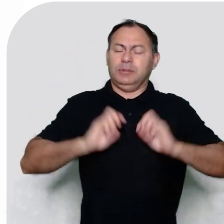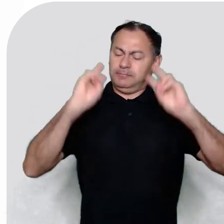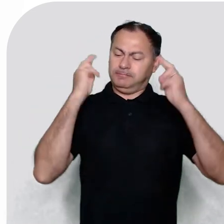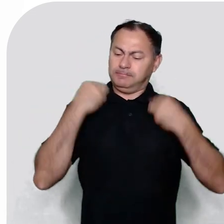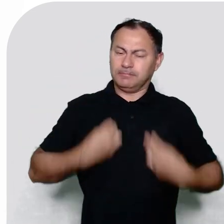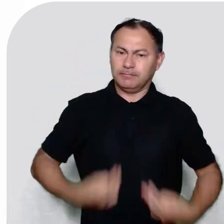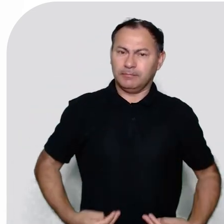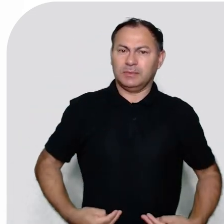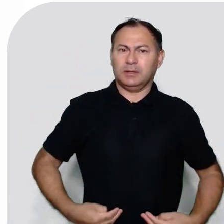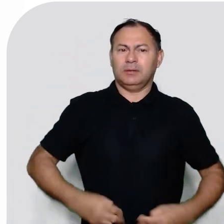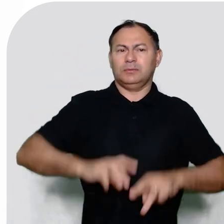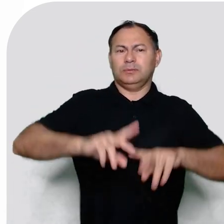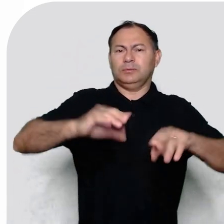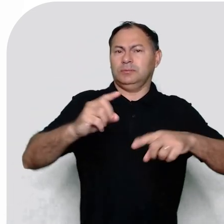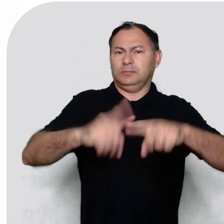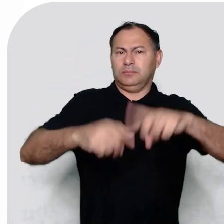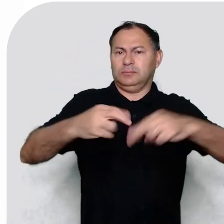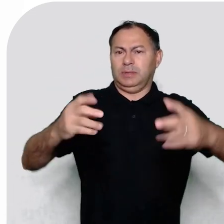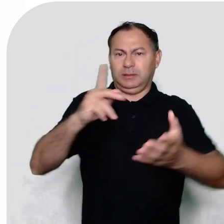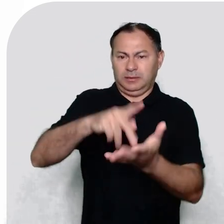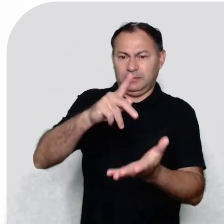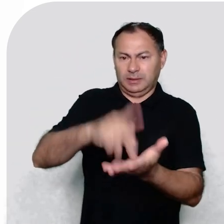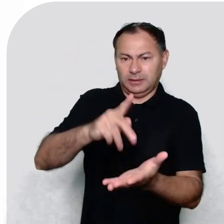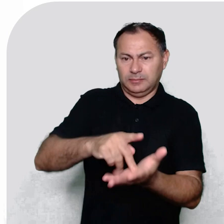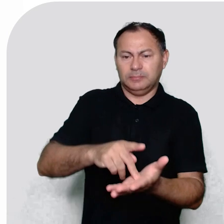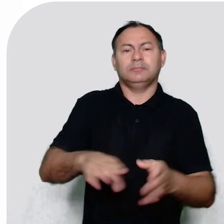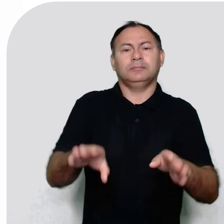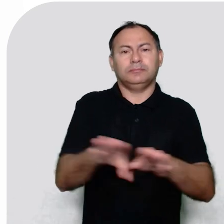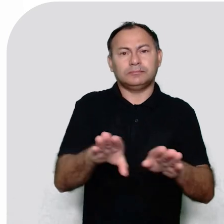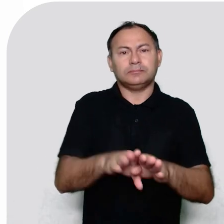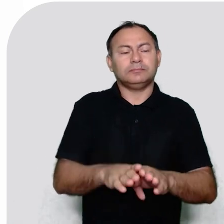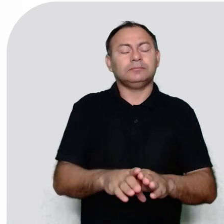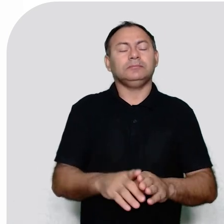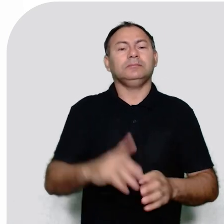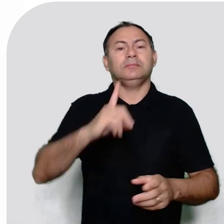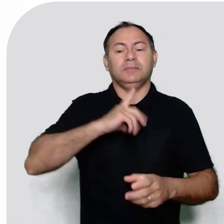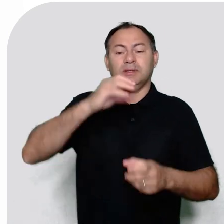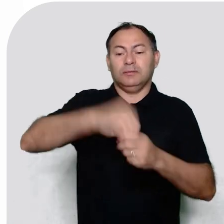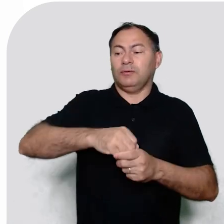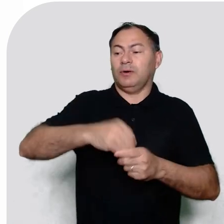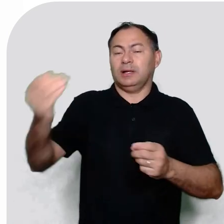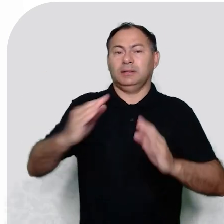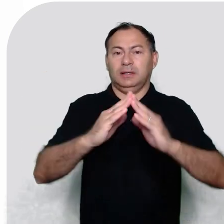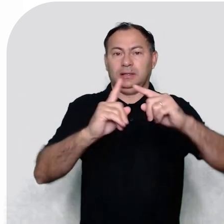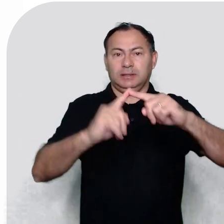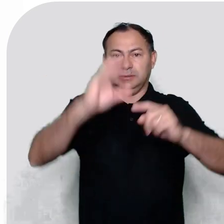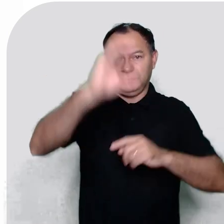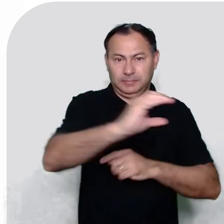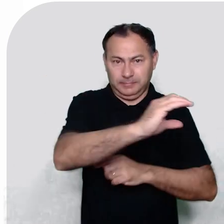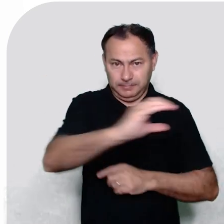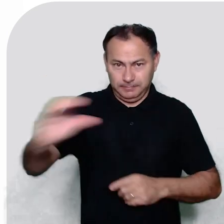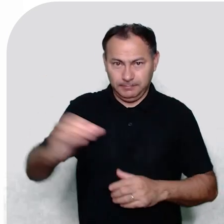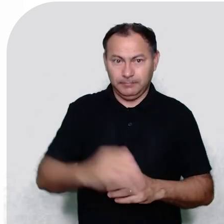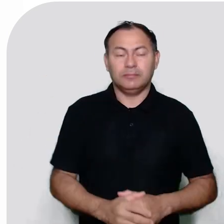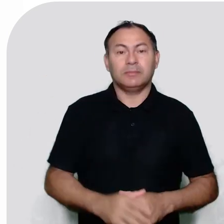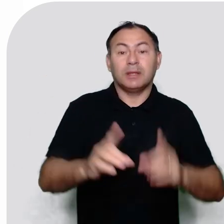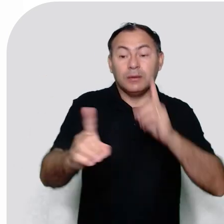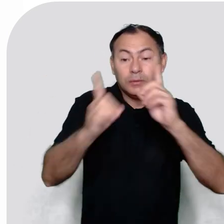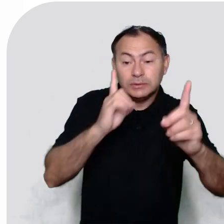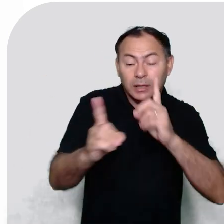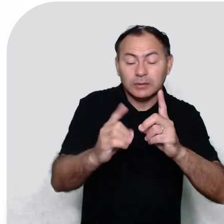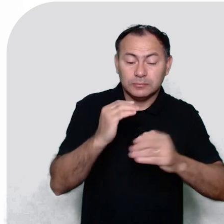humildade os muitos elementos de verdade que também se encontram fora da Igreja Católica. Um